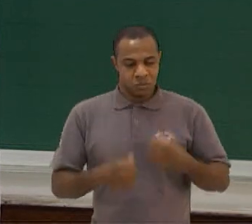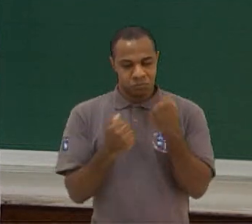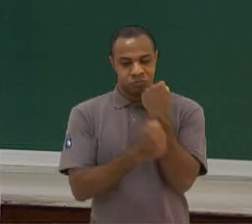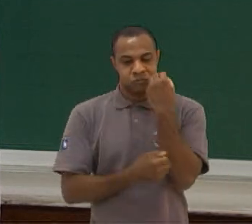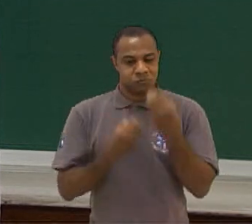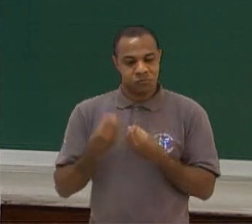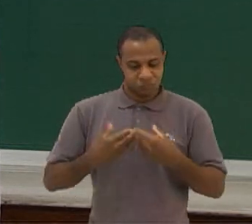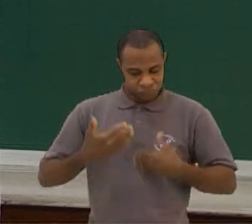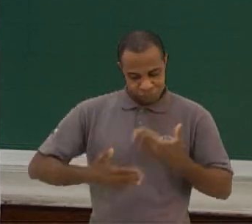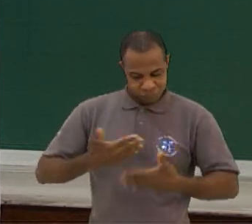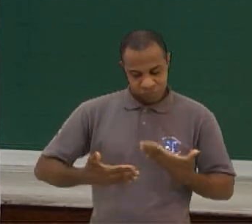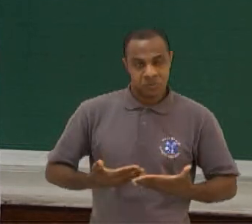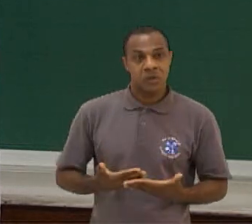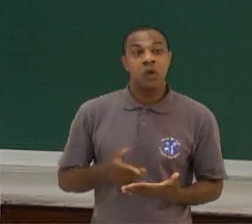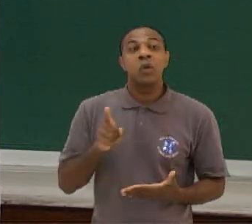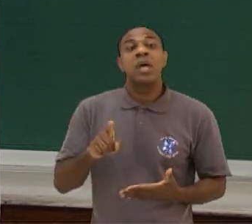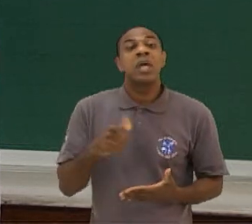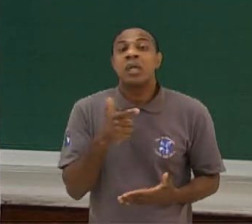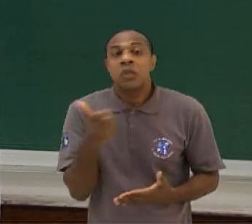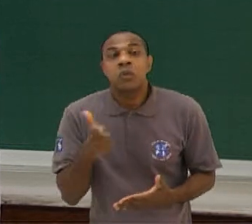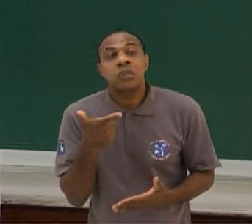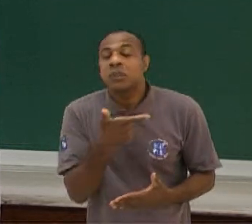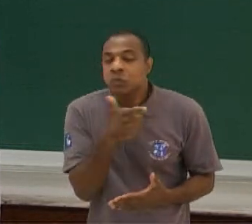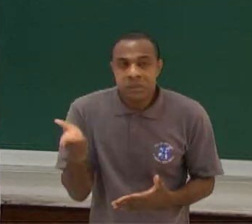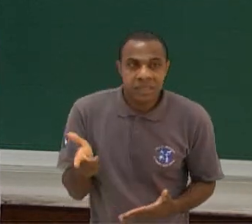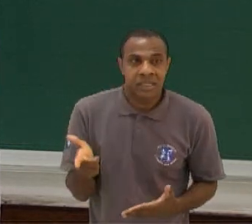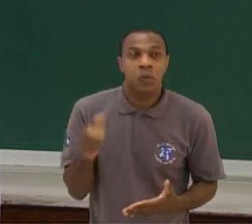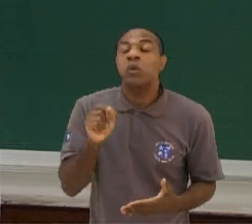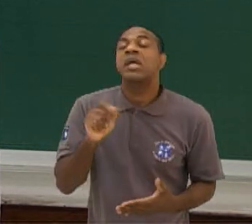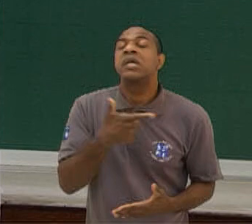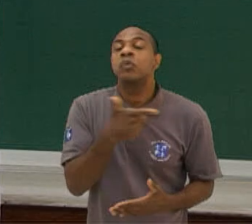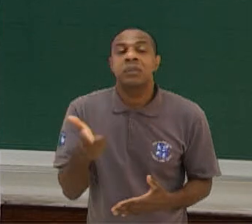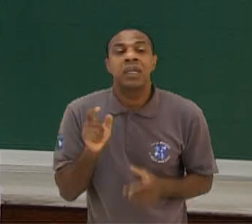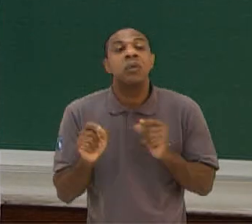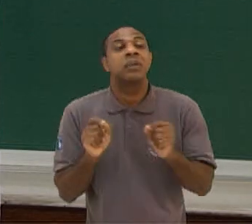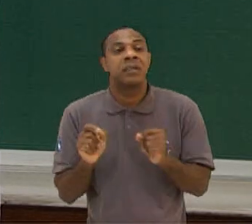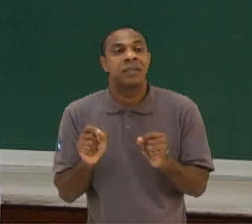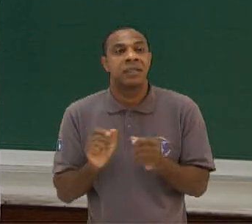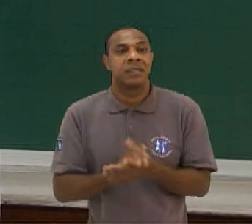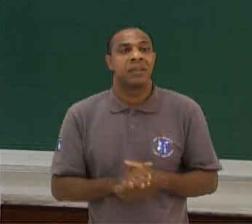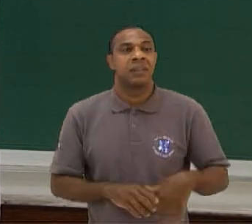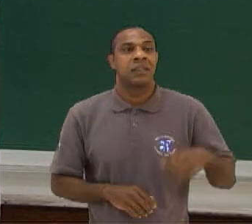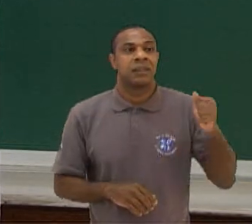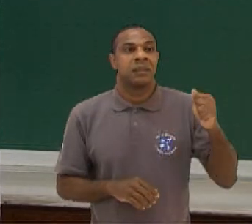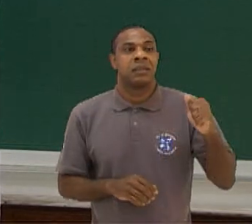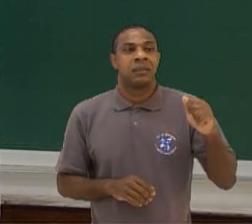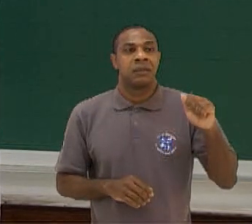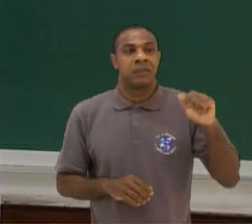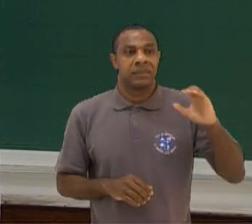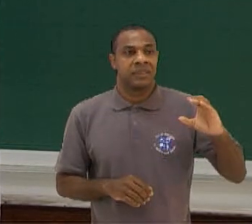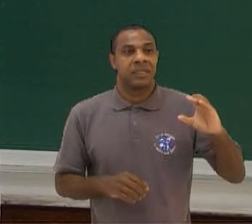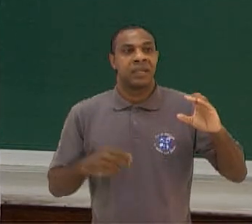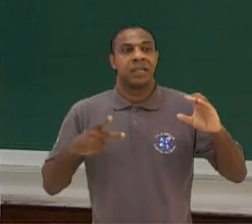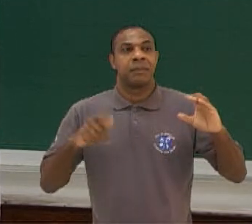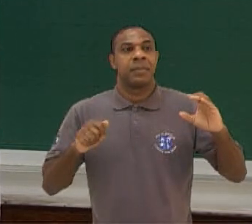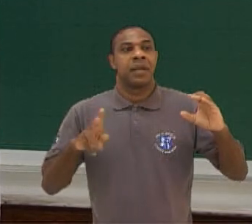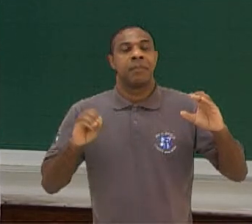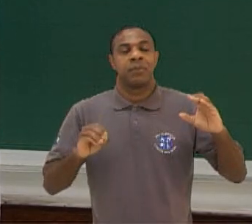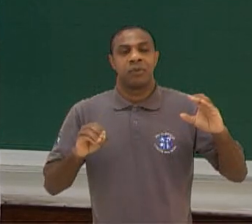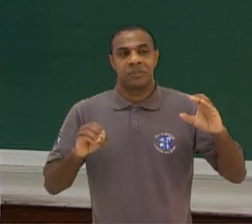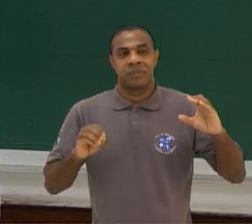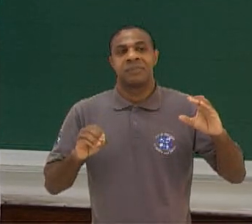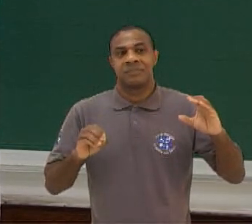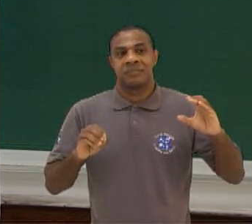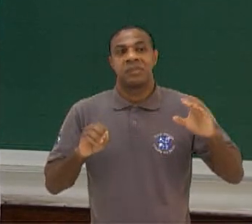ruminantes. Exceto o que não tem nos ruminantes. Quem assinalou? Papo, acertou. O papo é uma estrutura, como nós vimos